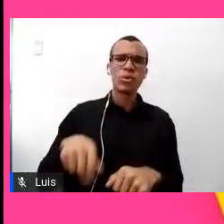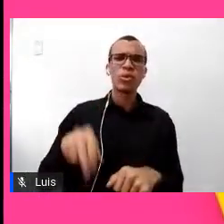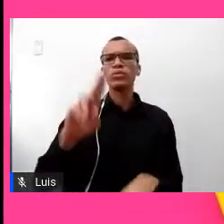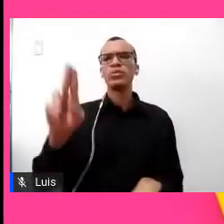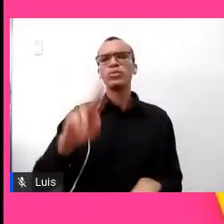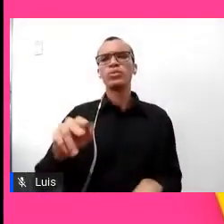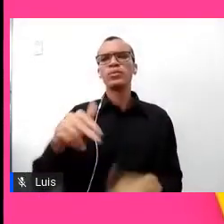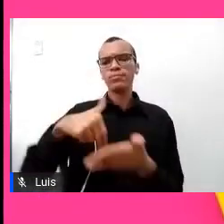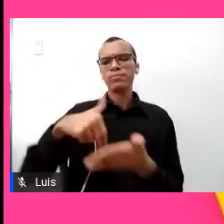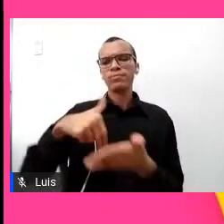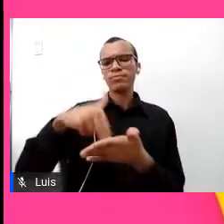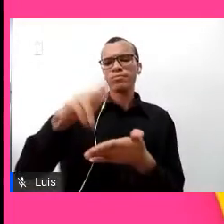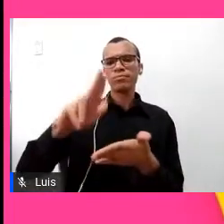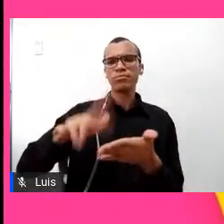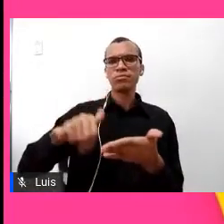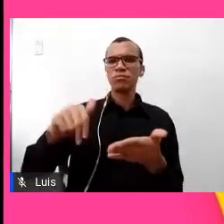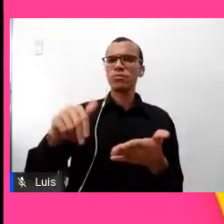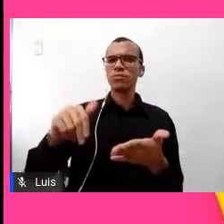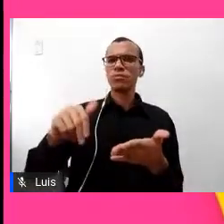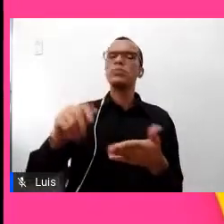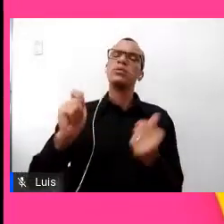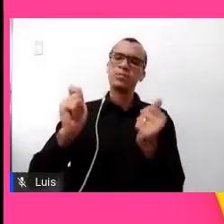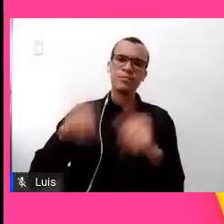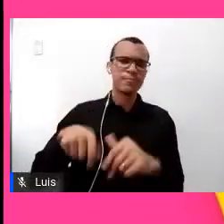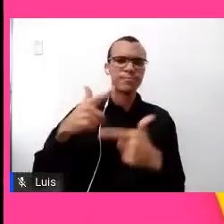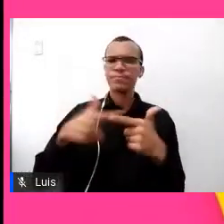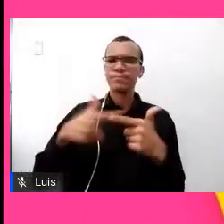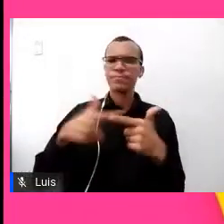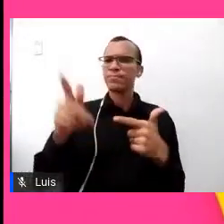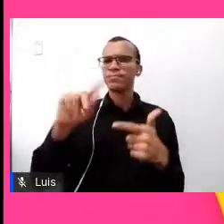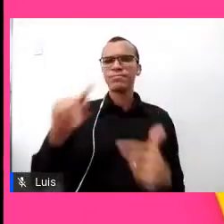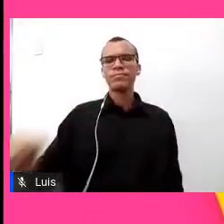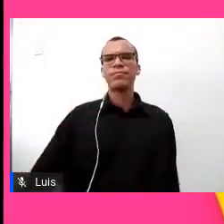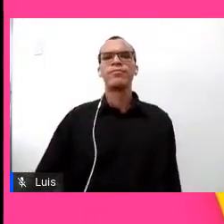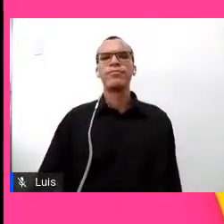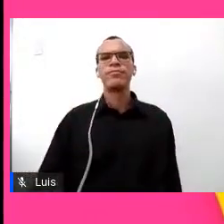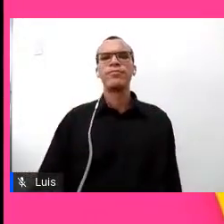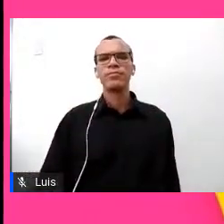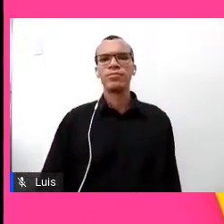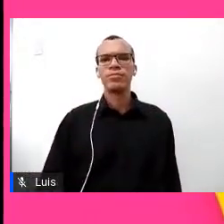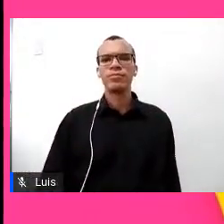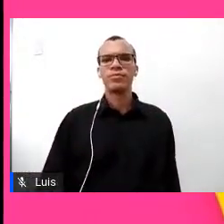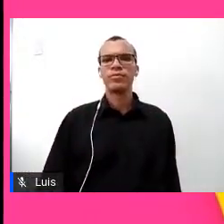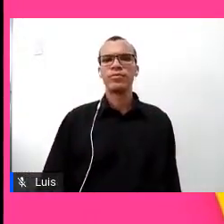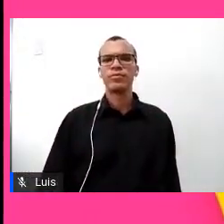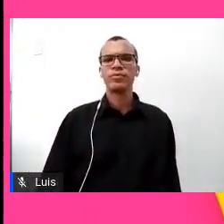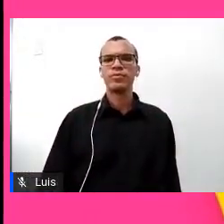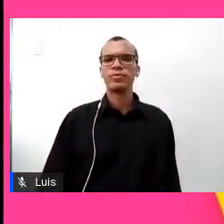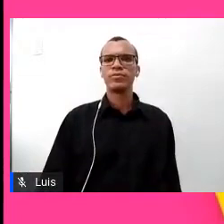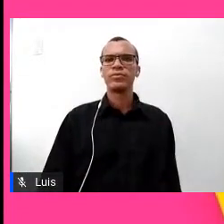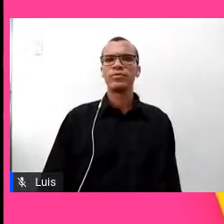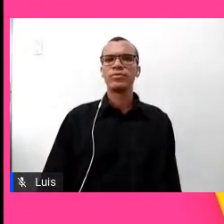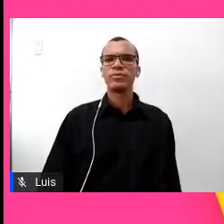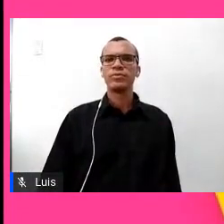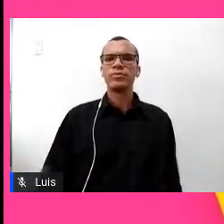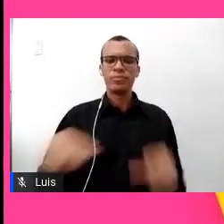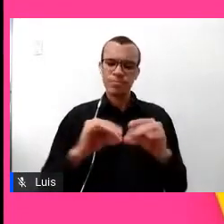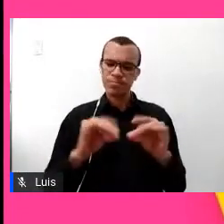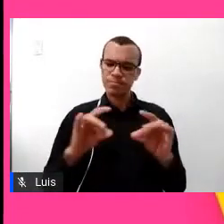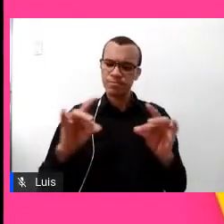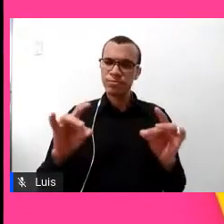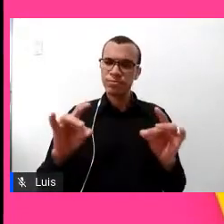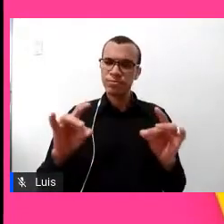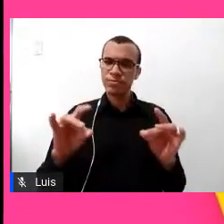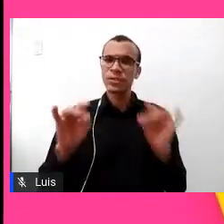fazer isso, se você quiser. Não tem problema nenhum, tá? Passei aqui o dedo. Ó, eu acabei de